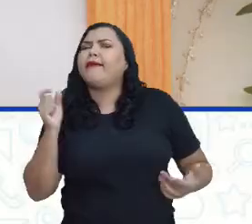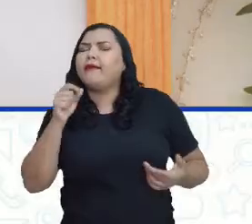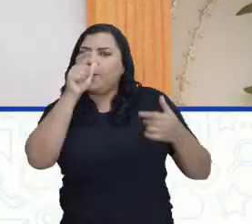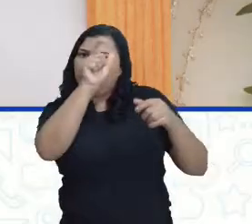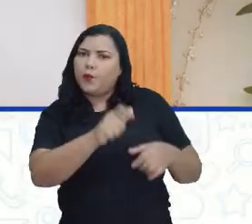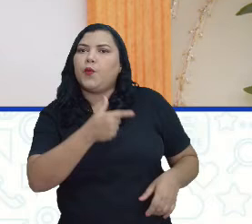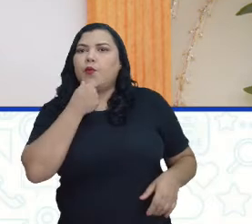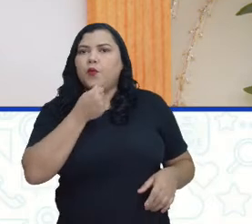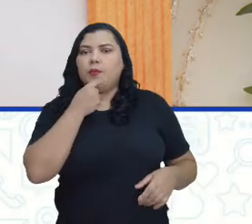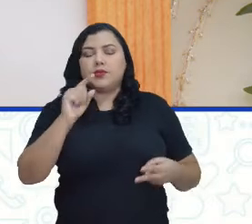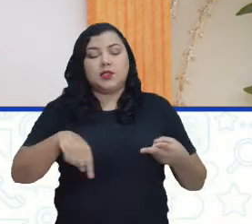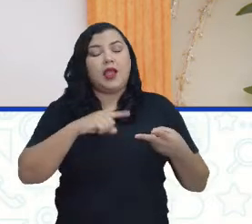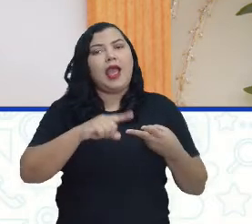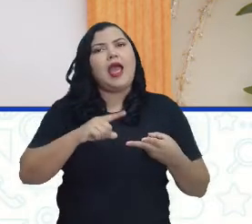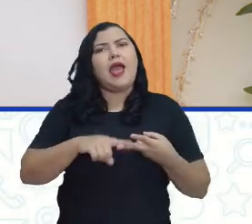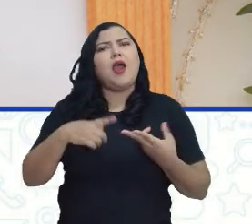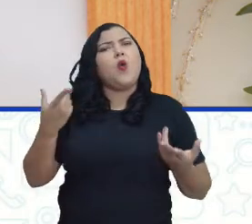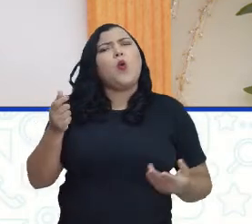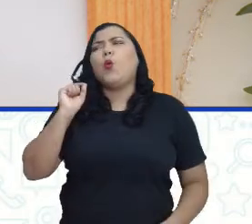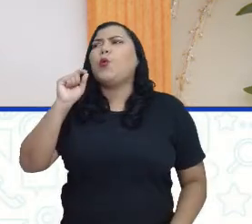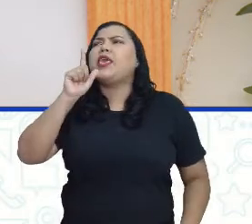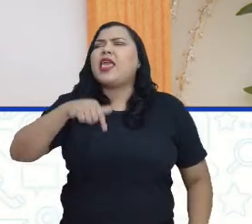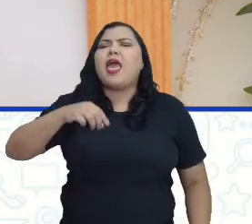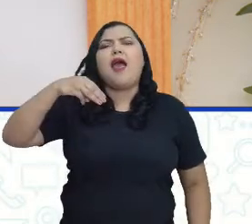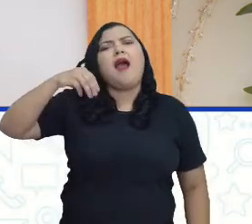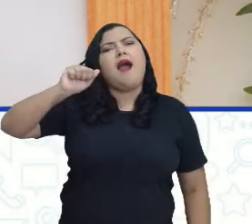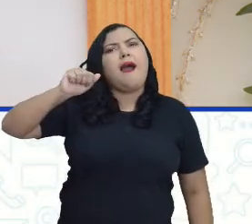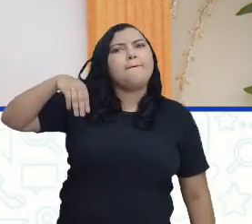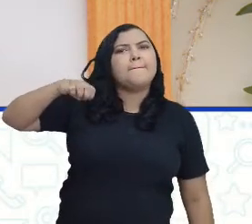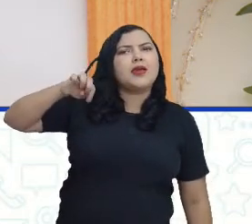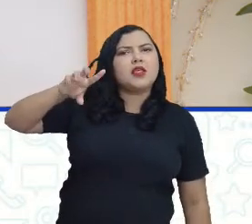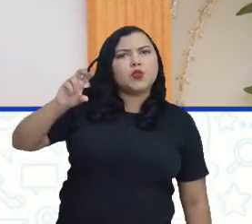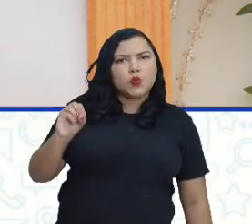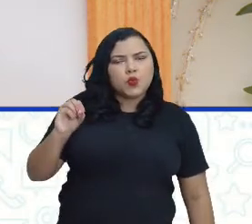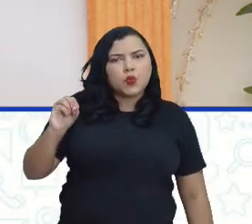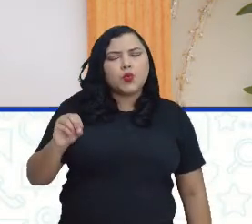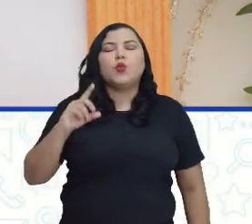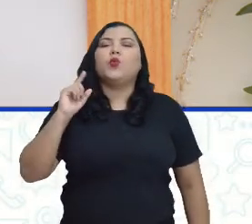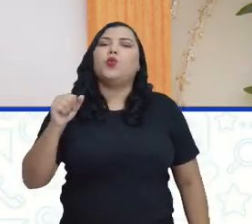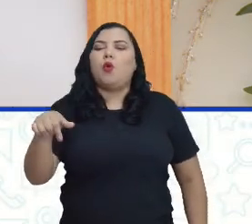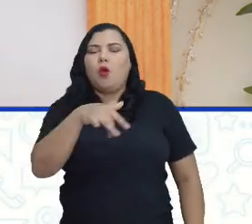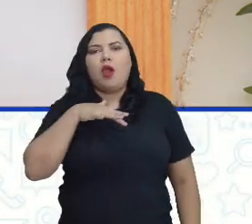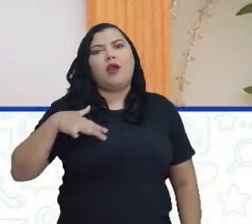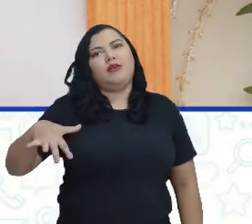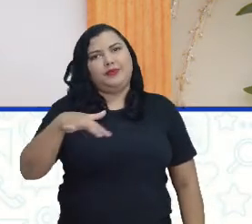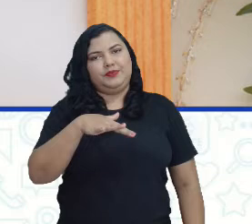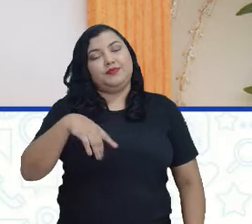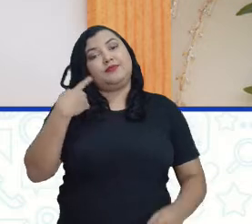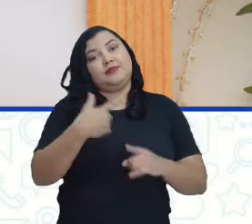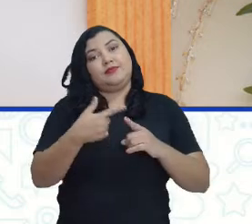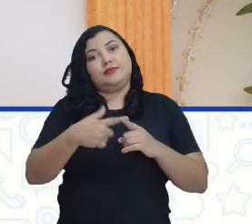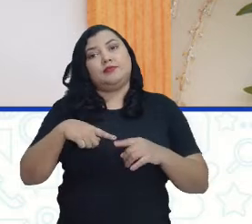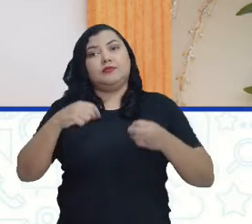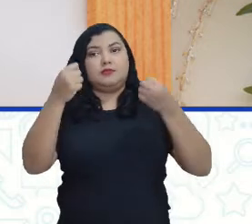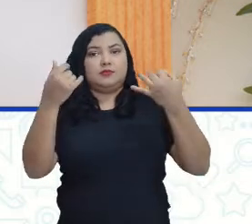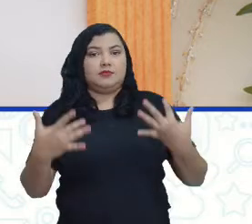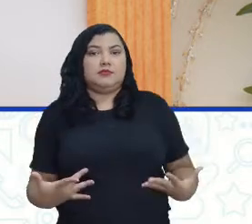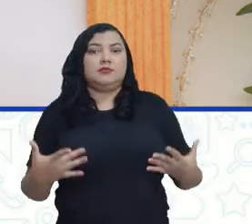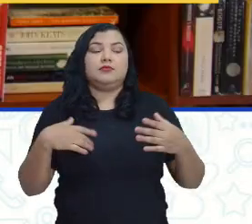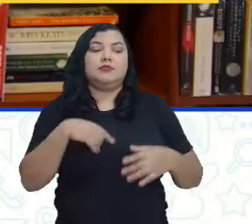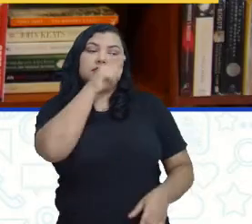um ambiente é ameno, o que é ameno, tranquilo e silencioso? O ambiente. Por quê? Porque a gente está se referindo